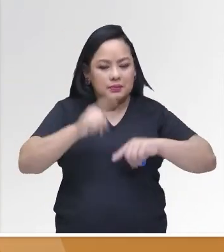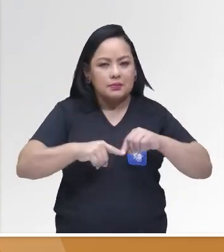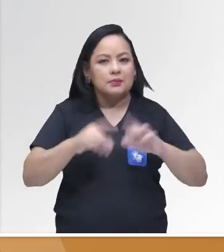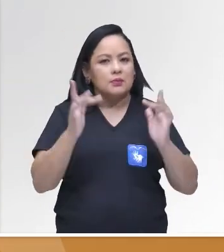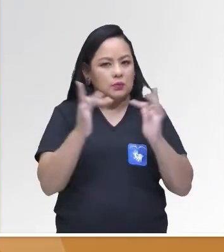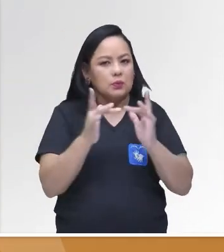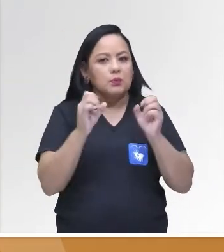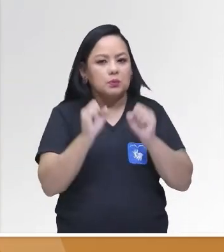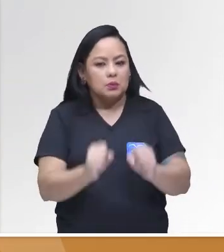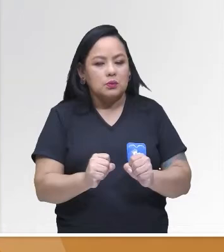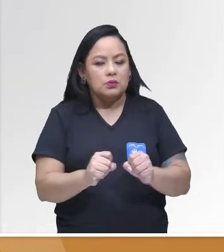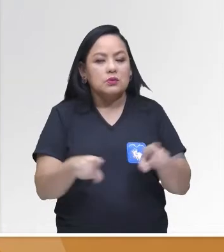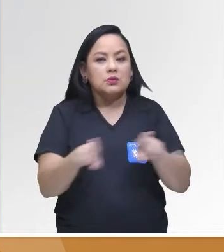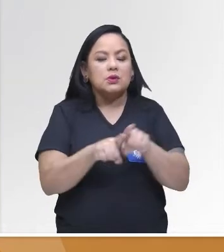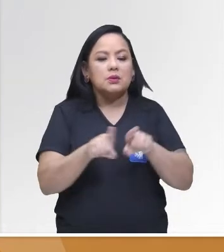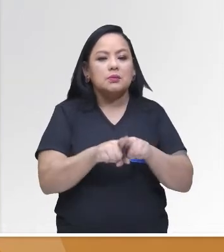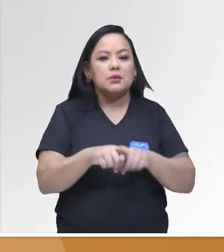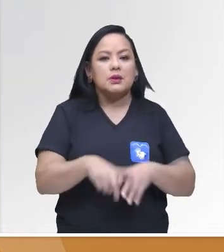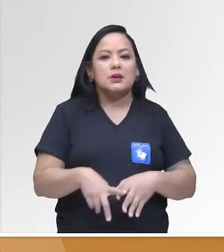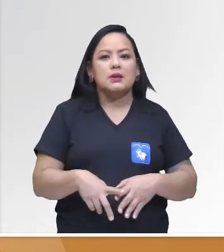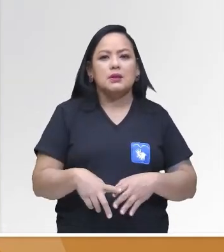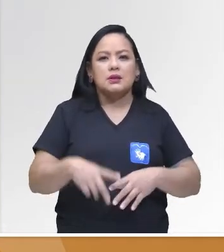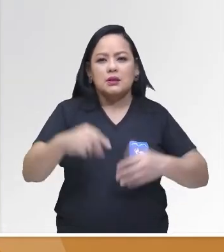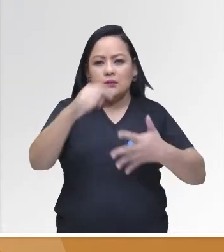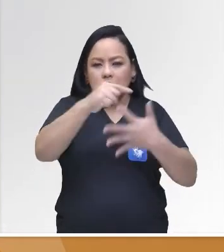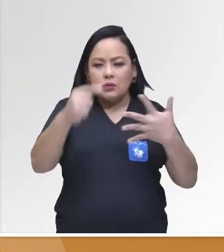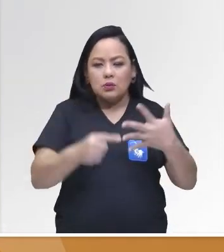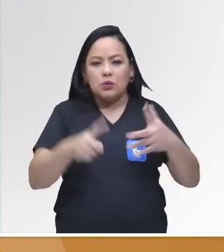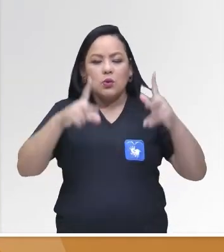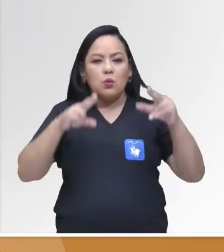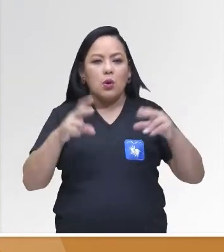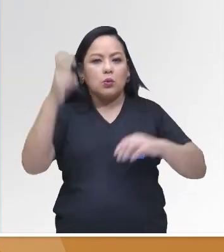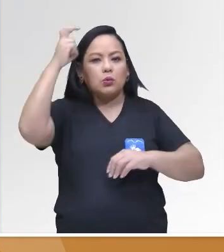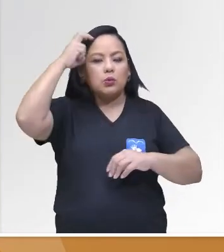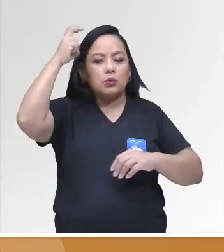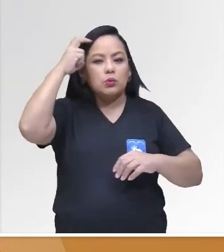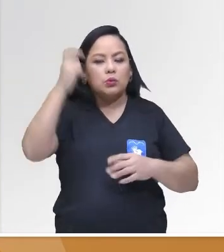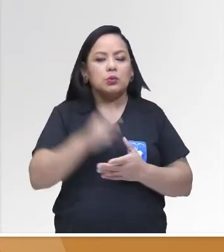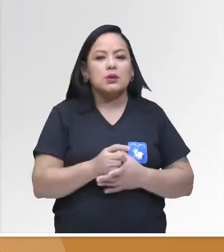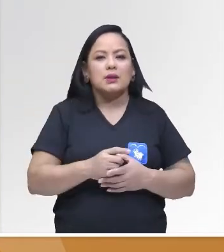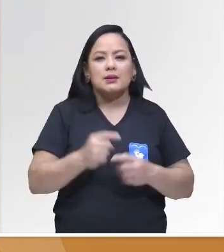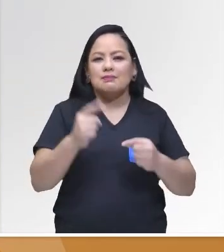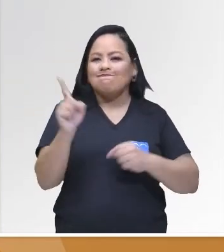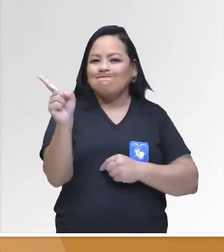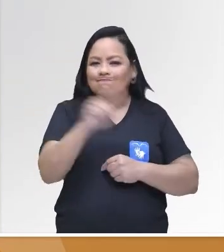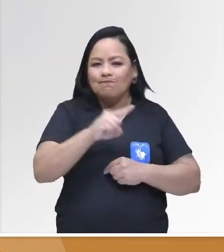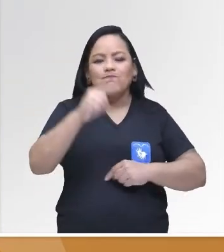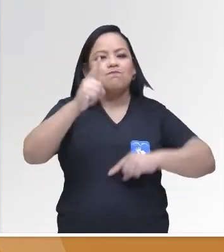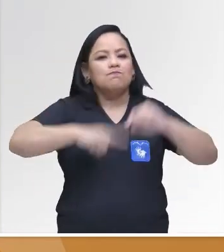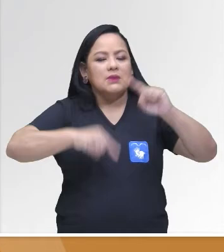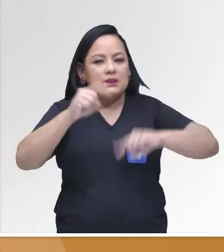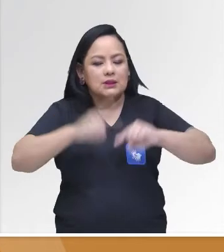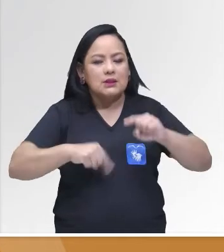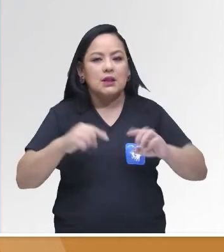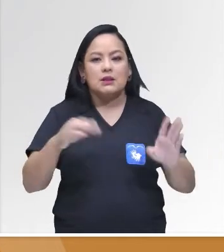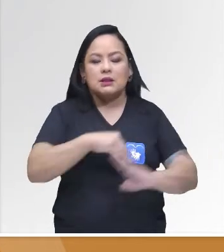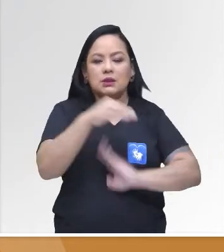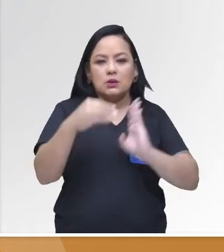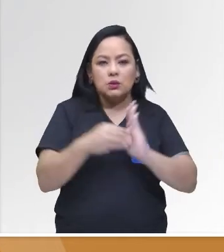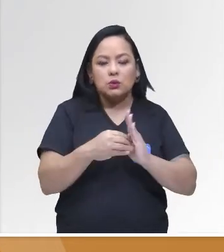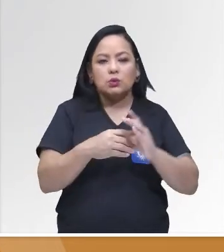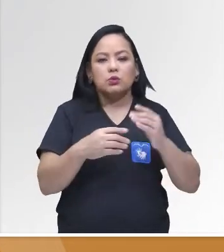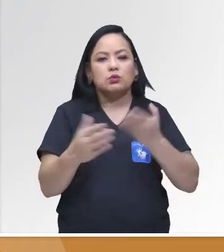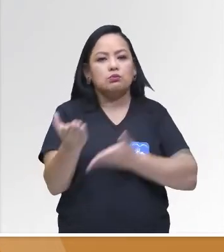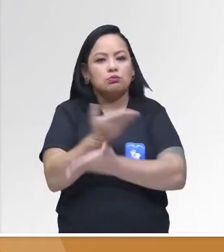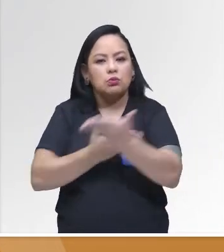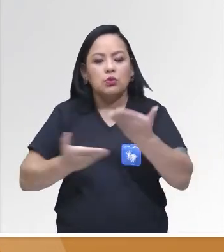materiais e elementos que fazem parte desta mesma cultura que são imateriais. e todos eles